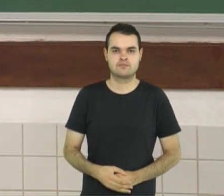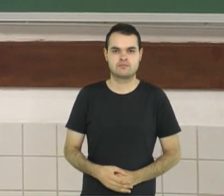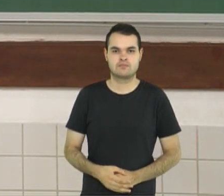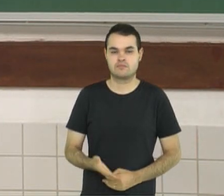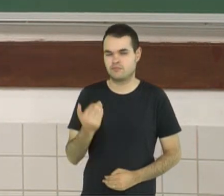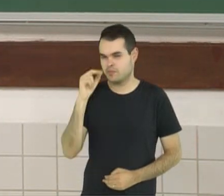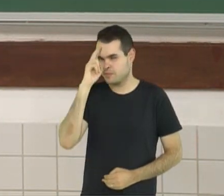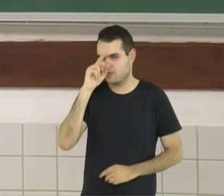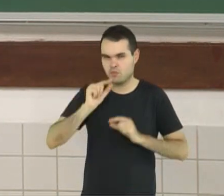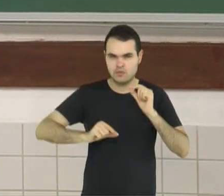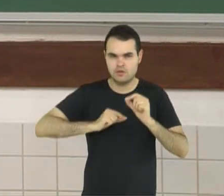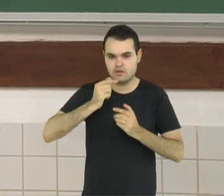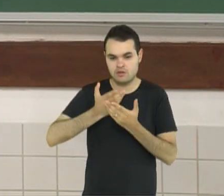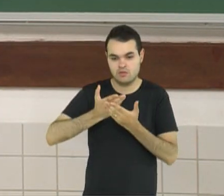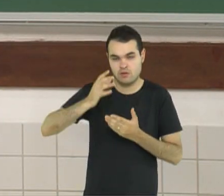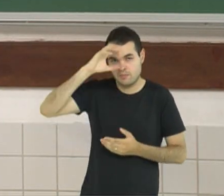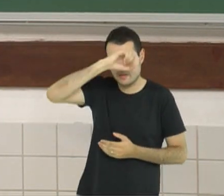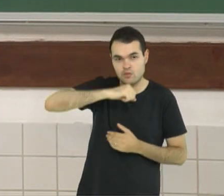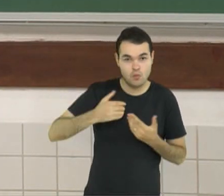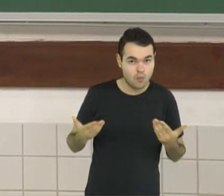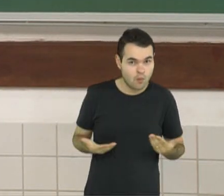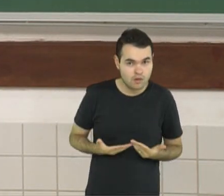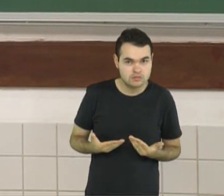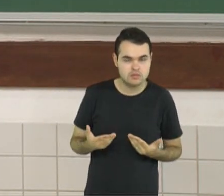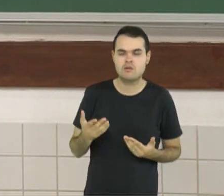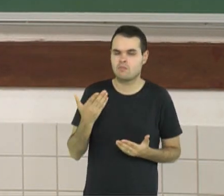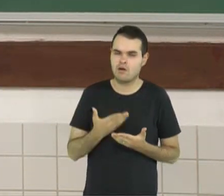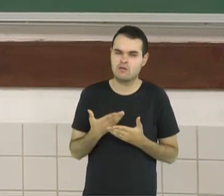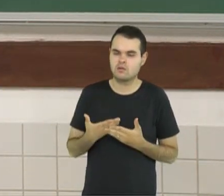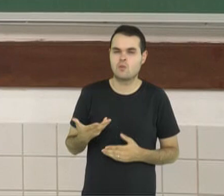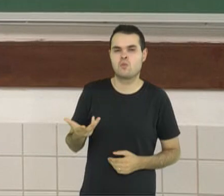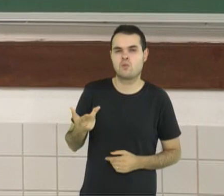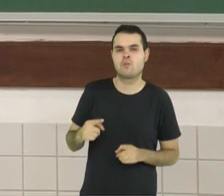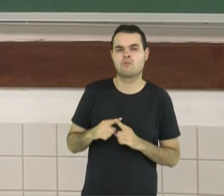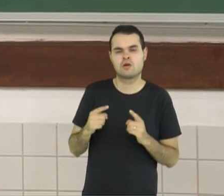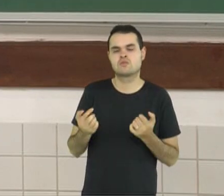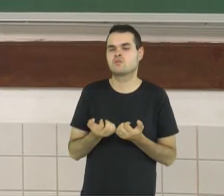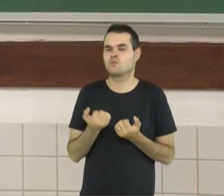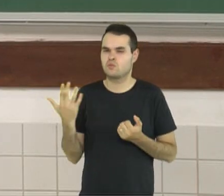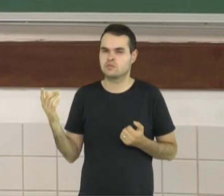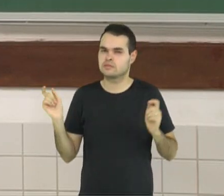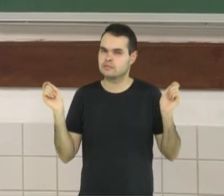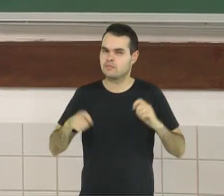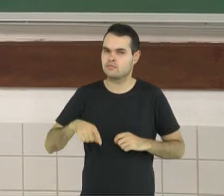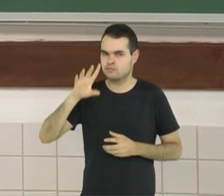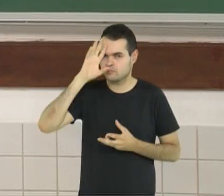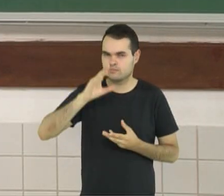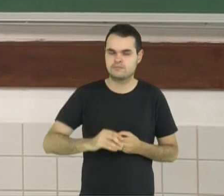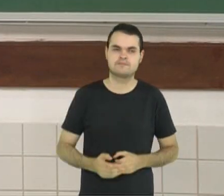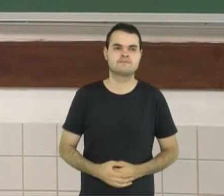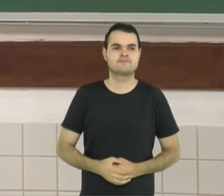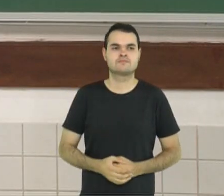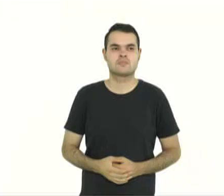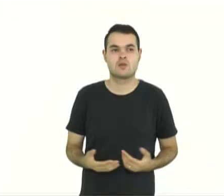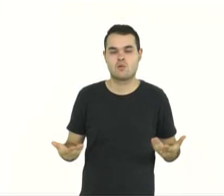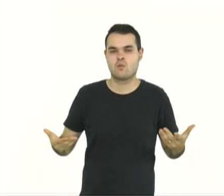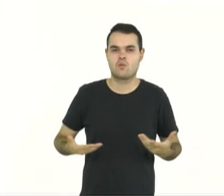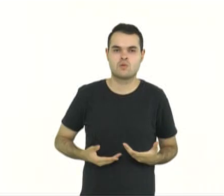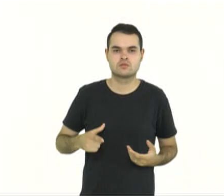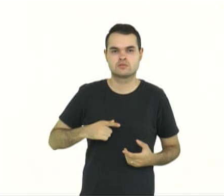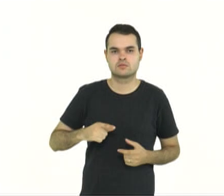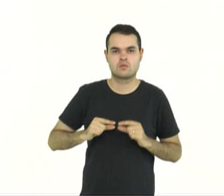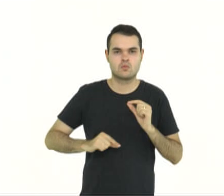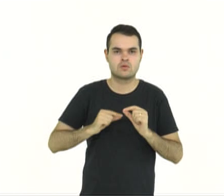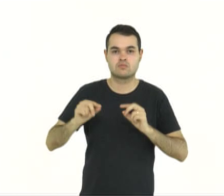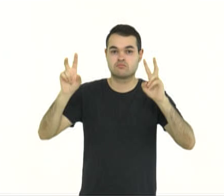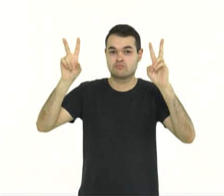Vamos lembrar o que nós aprendemos hoje, então, pessoal. Foi uma aula meio corridinha, mas acho que alguma coisinha deu para vocês pegarem, né? Hoje, então, nós teríamos